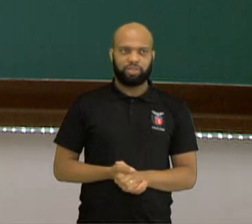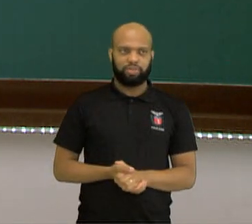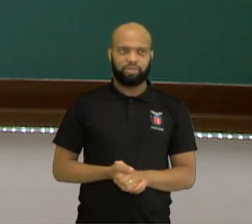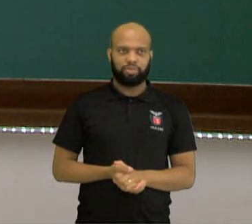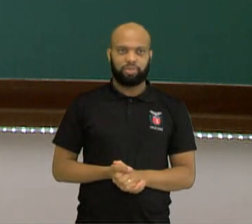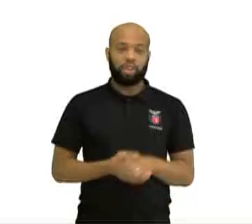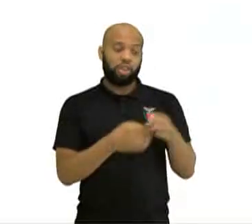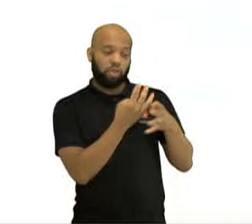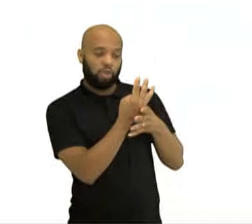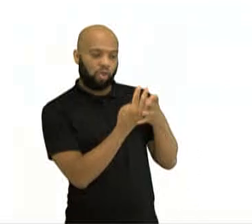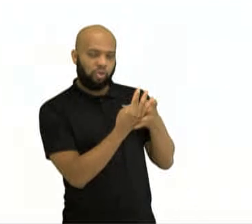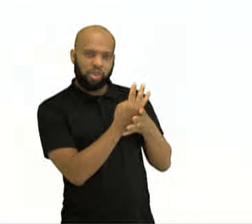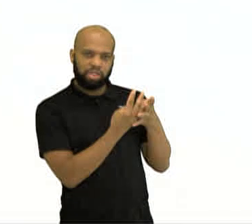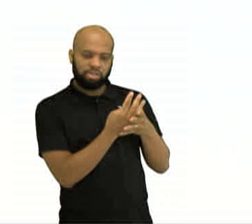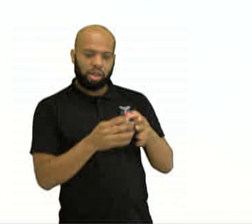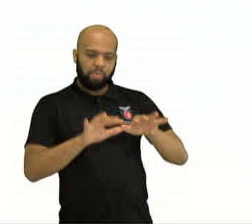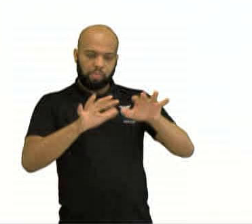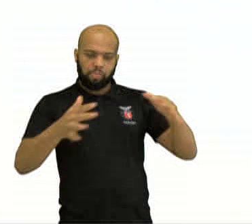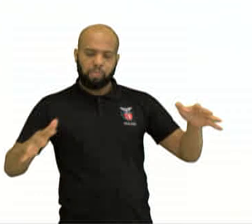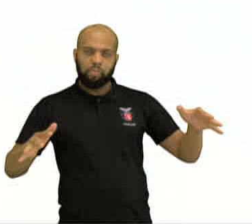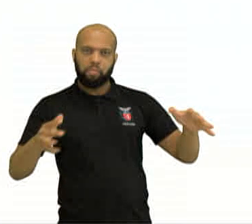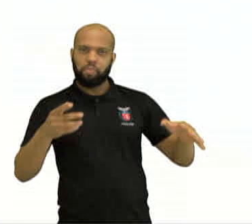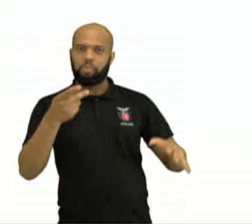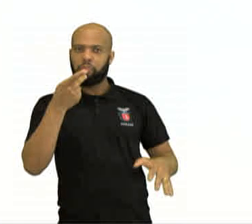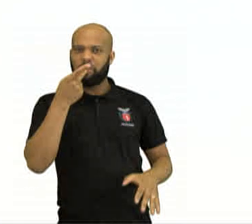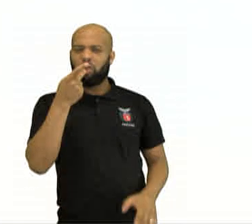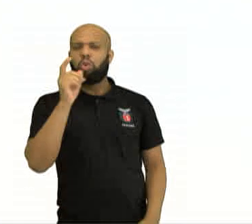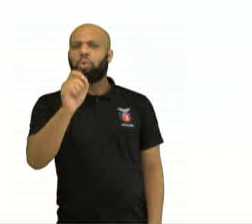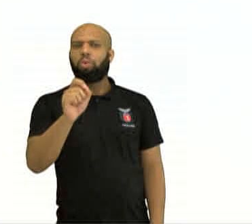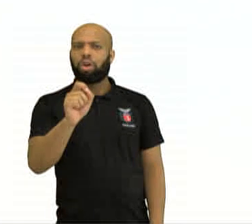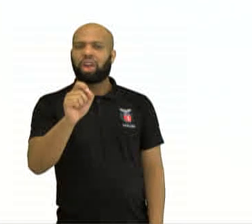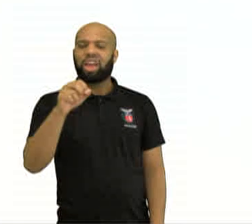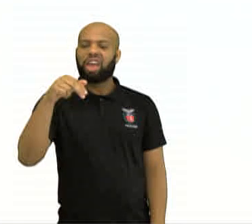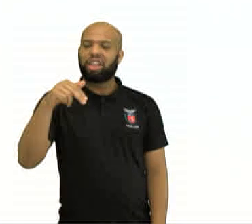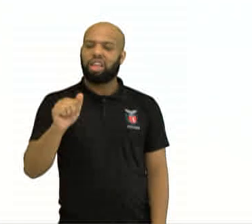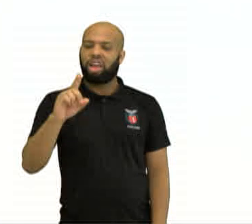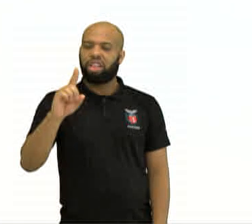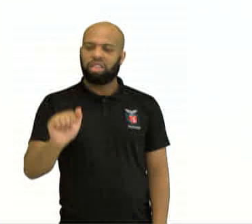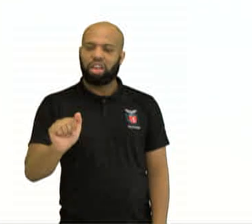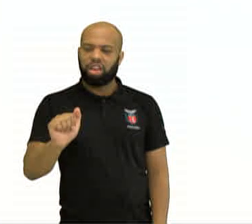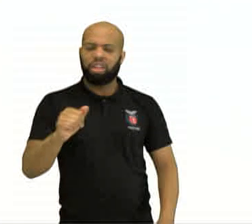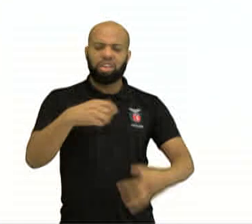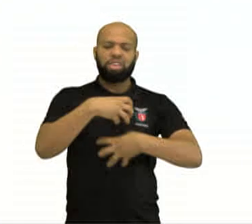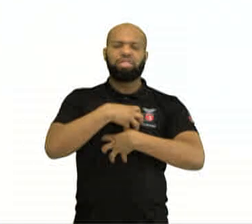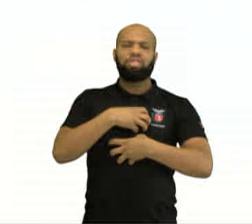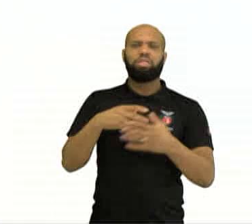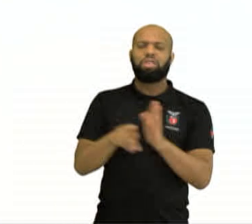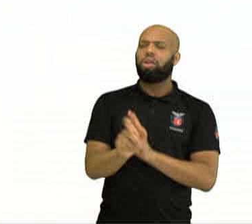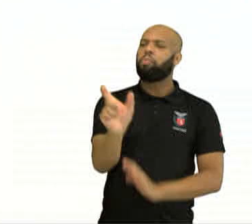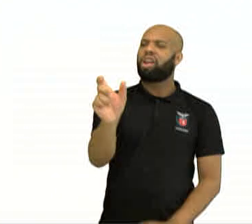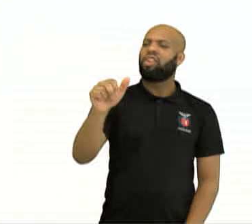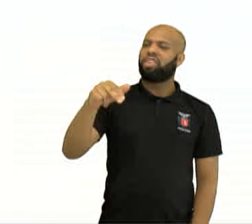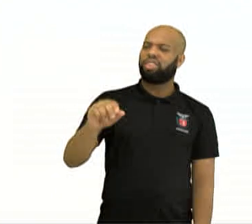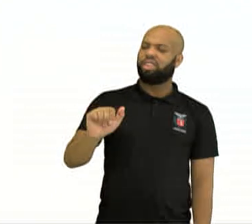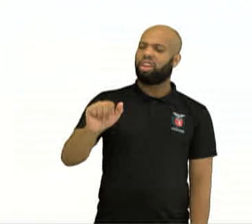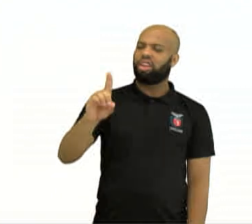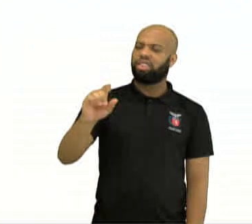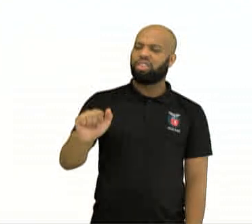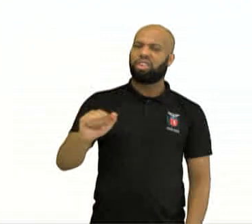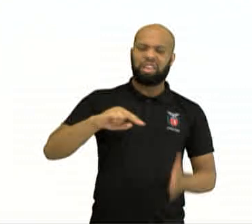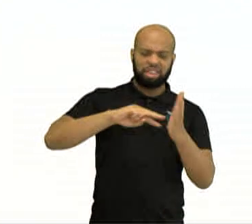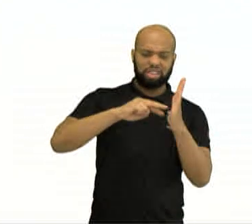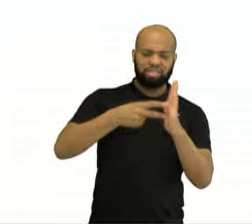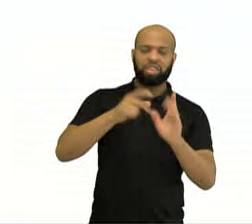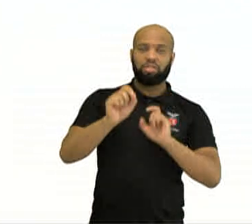Fui me confessar ao mar. O que ele disse? Nada. Qual o efeito produzido por essa palavrinha? Nada.